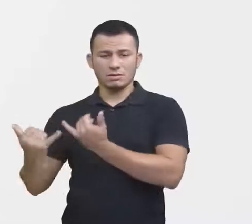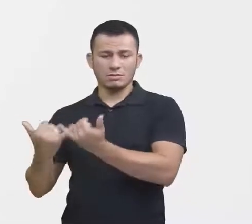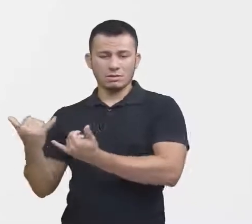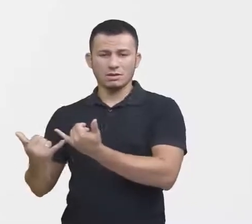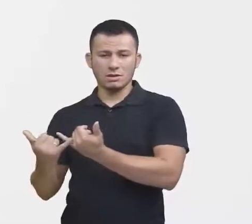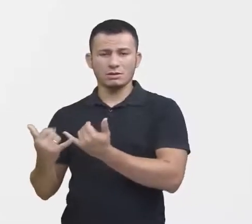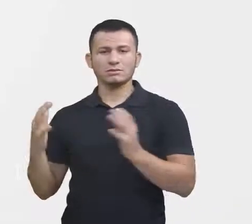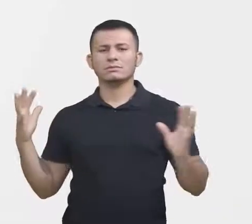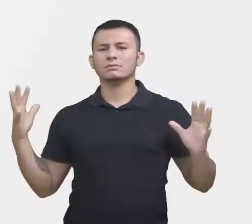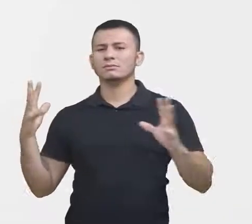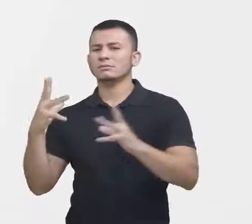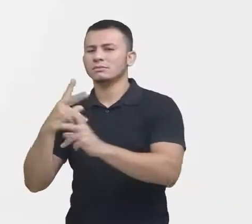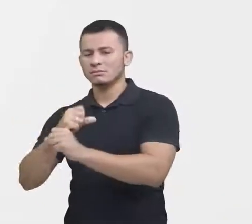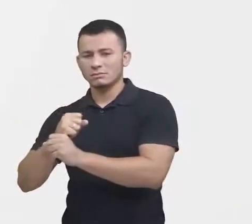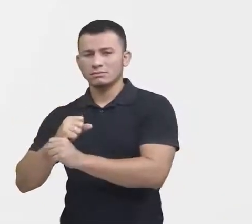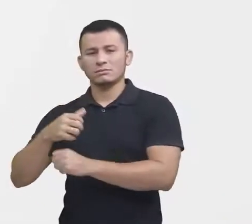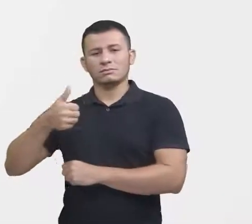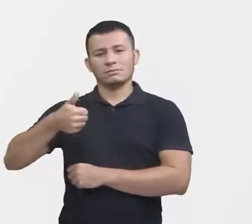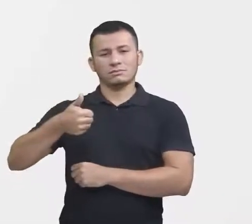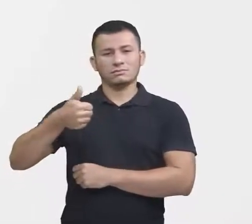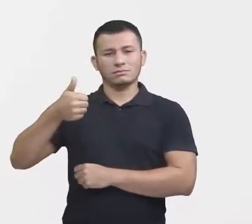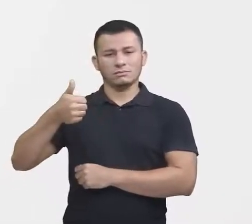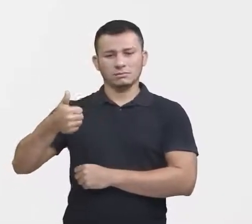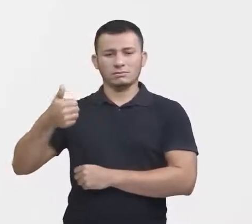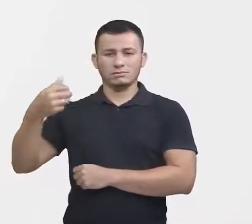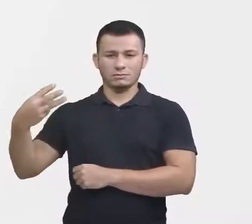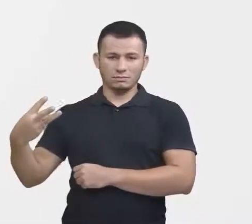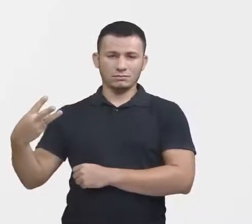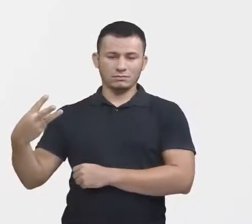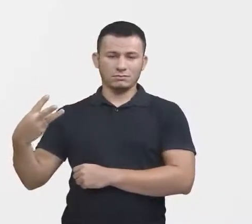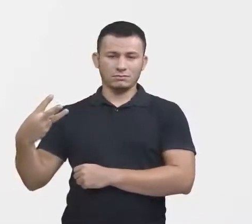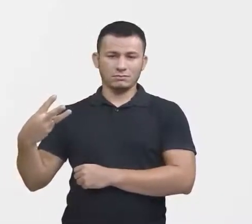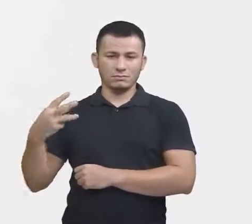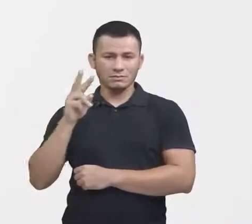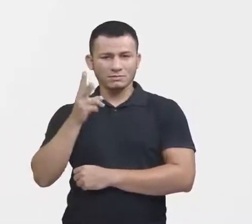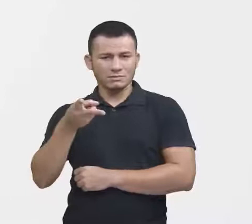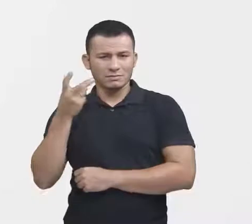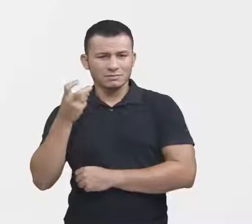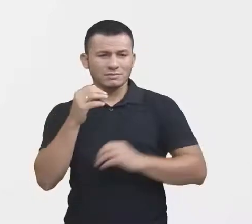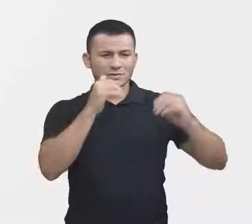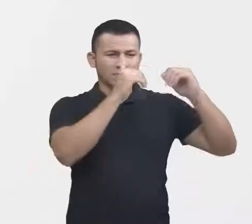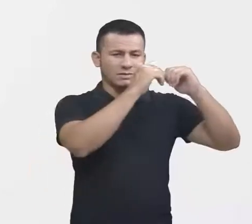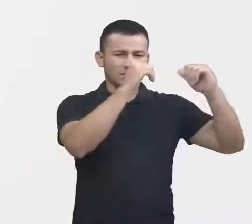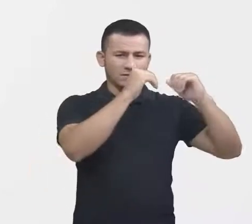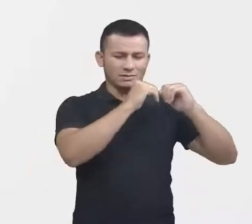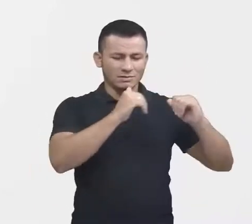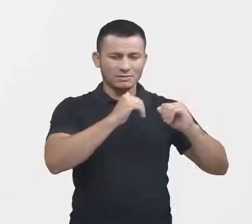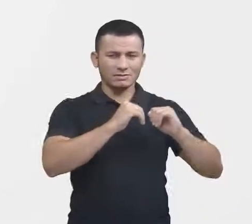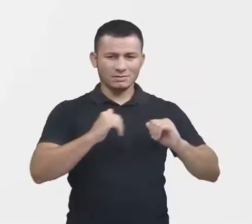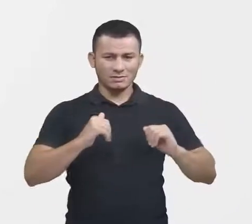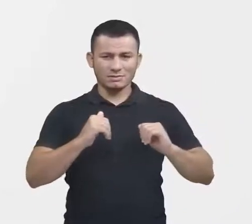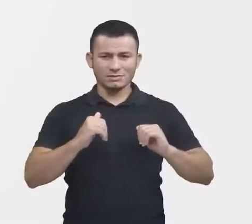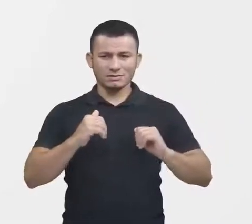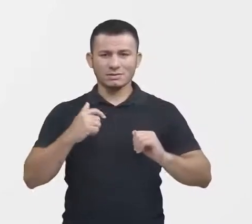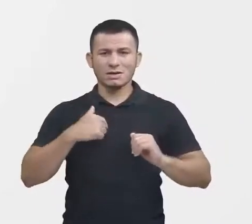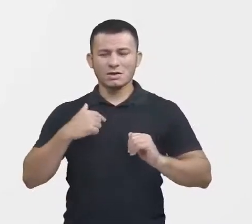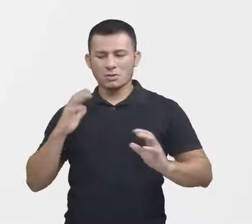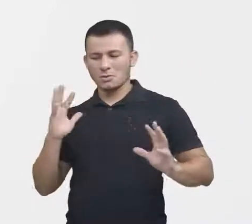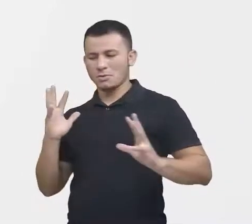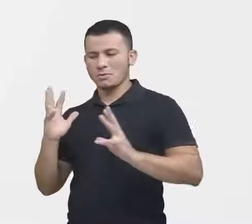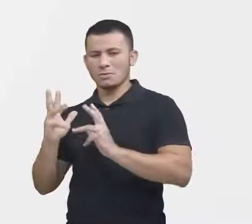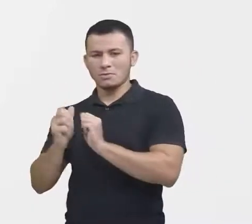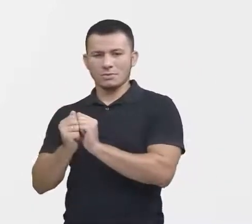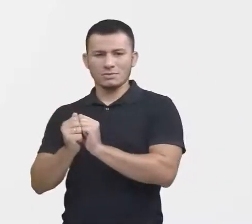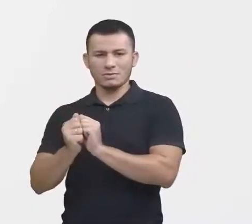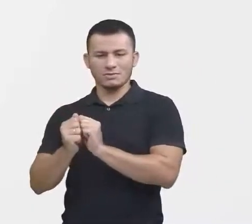113 Eu compus essa noite tava até com Poxa ele tava separadinho E aí eu